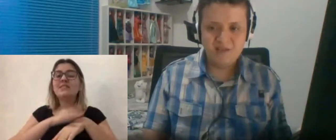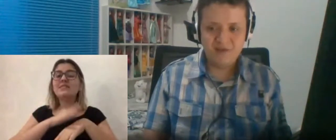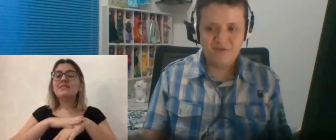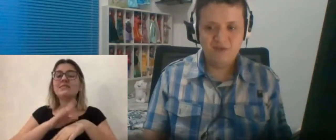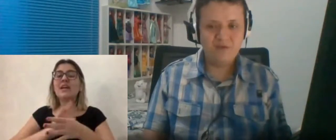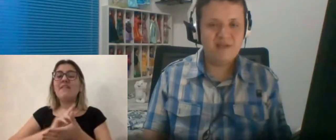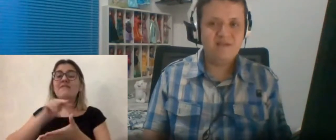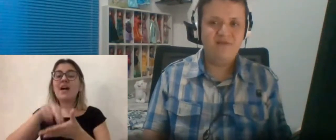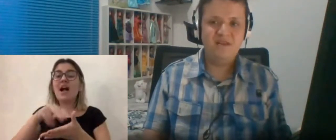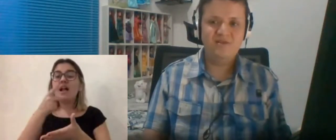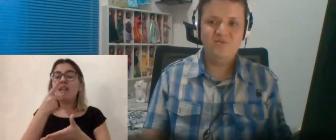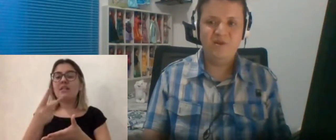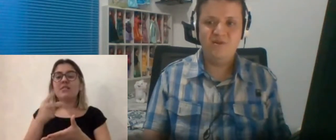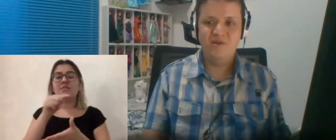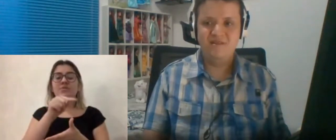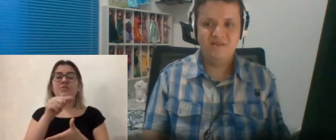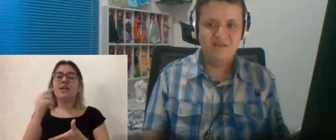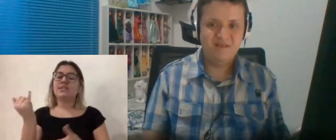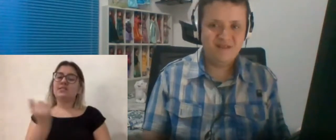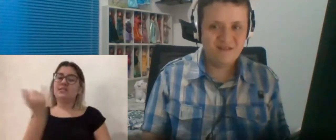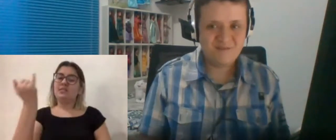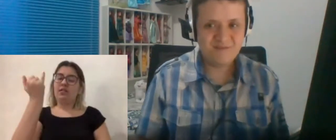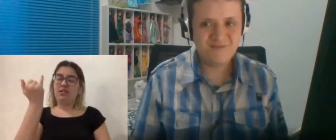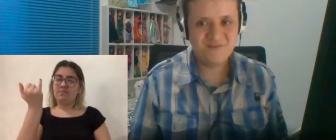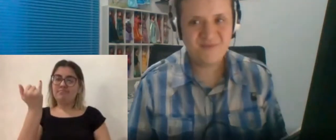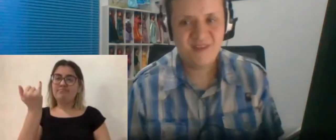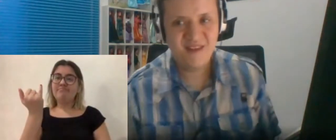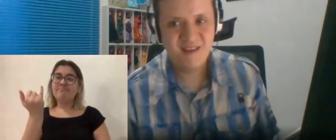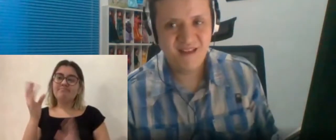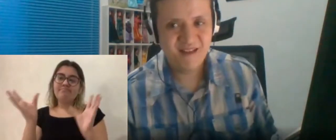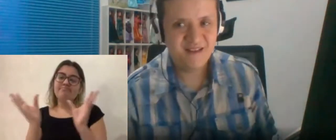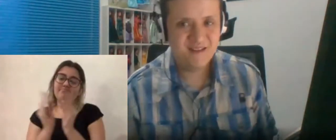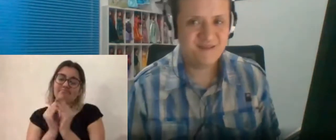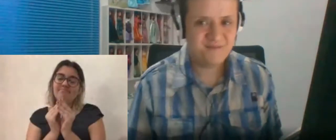Acho que é isso, acho que fico com essas reflexões por enquanto.